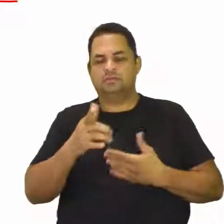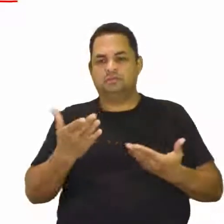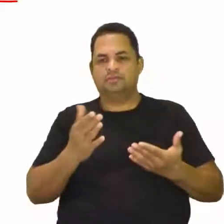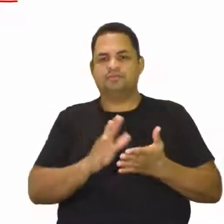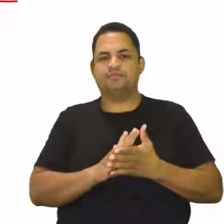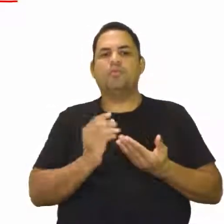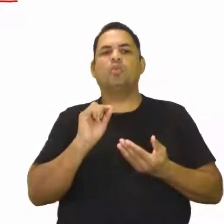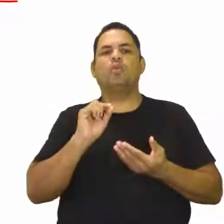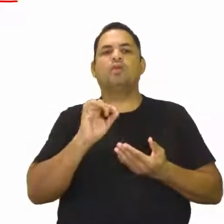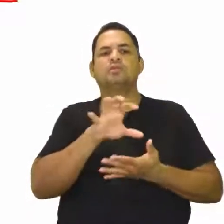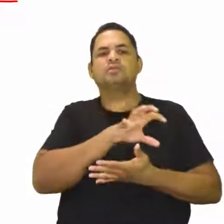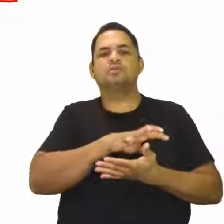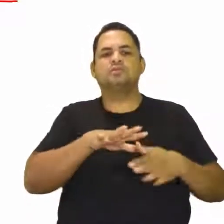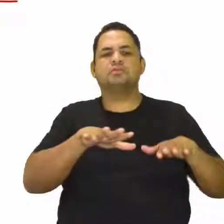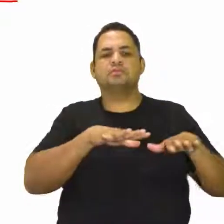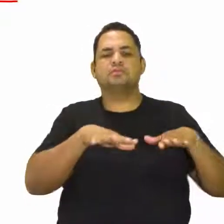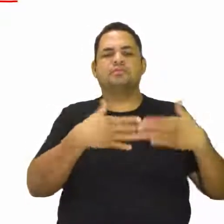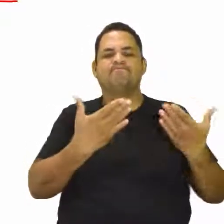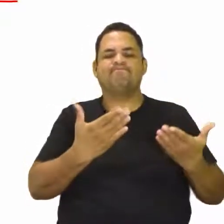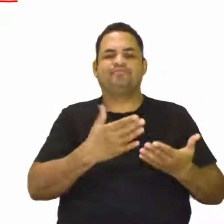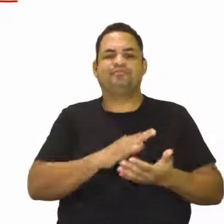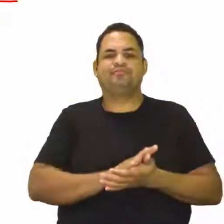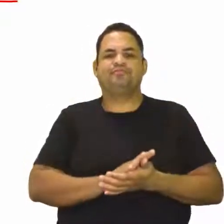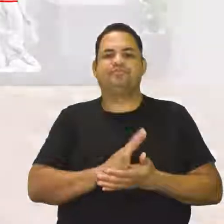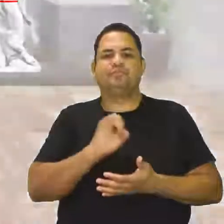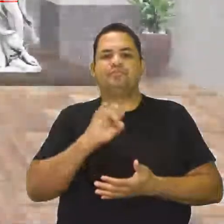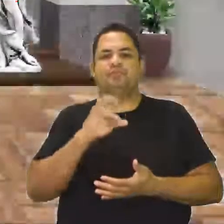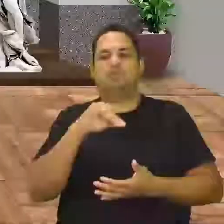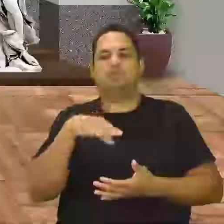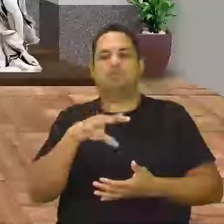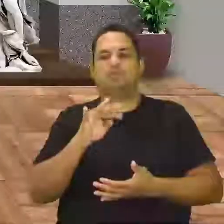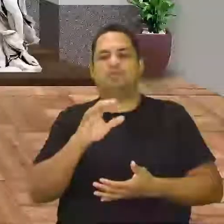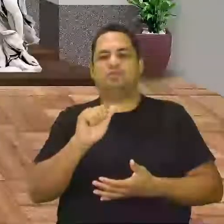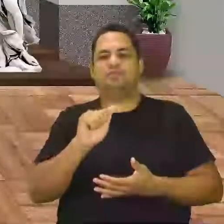O que vai ser, professor, esse movimento sionista?